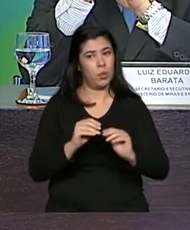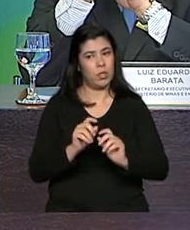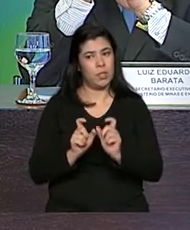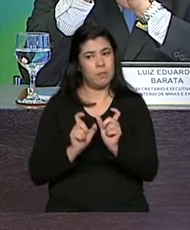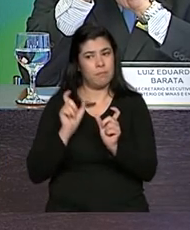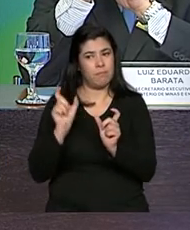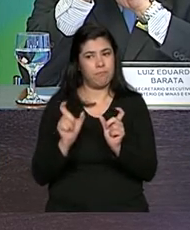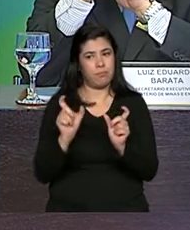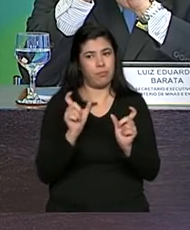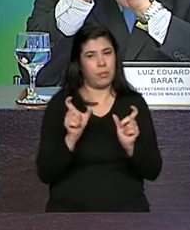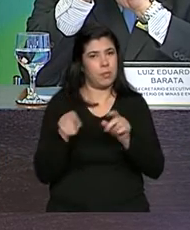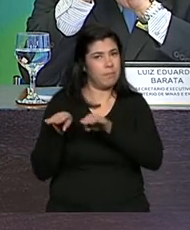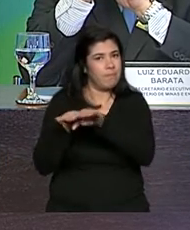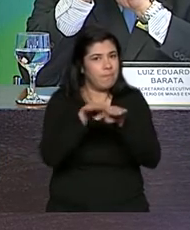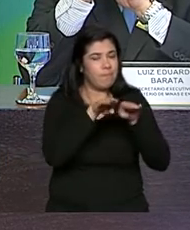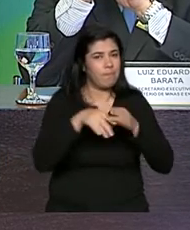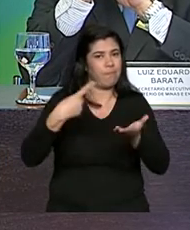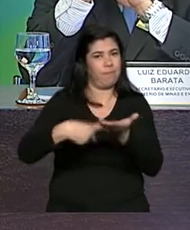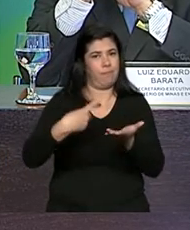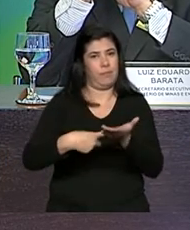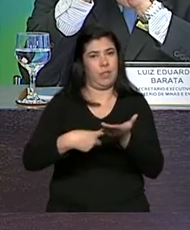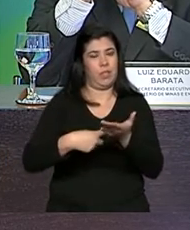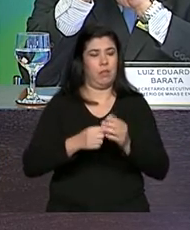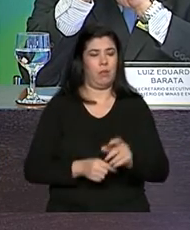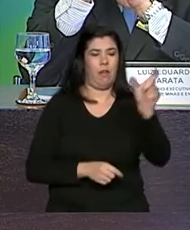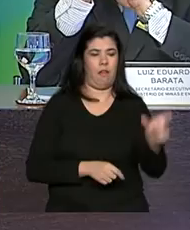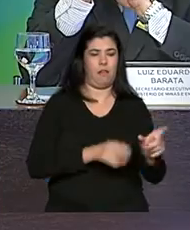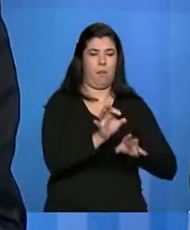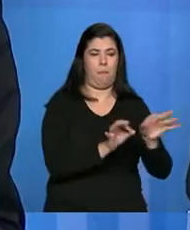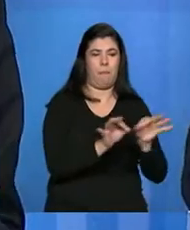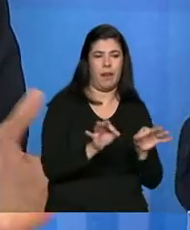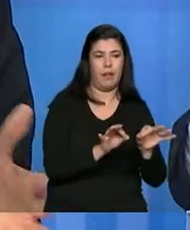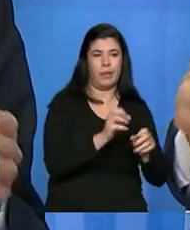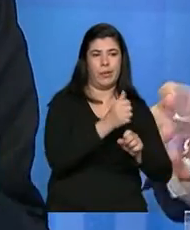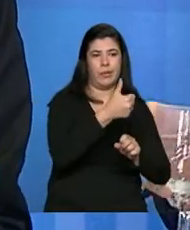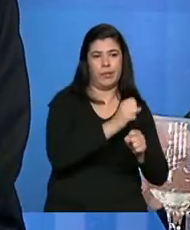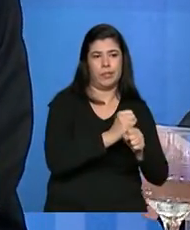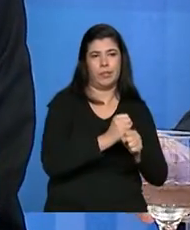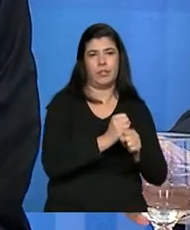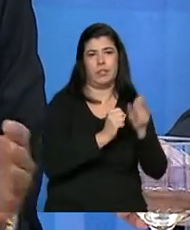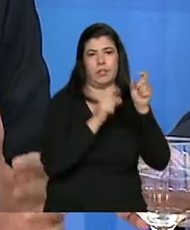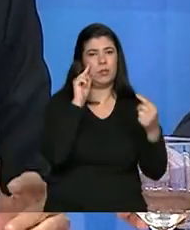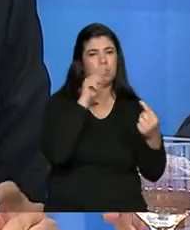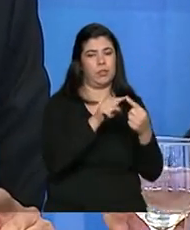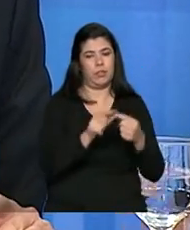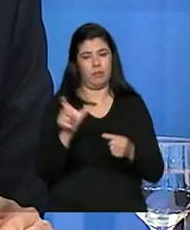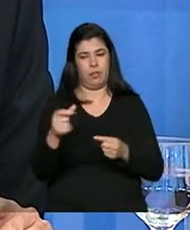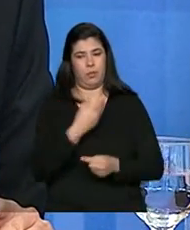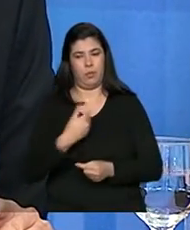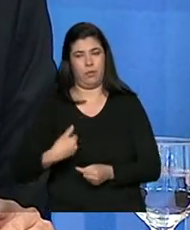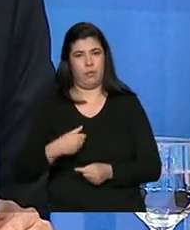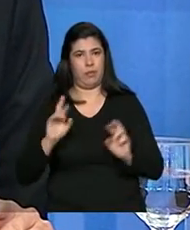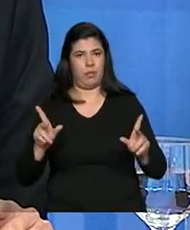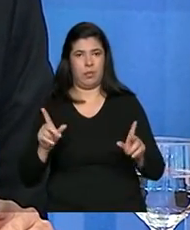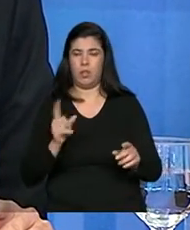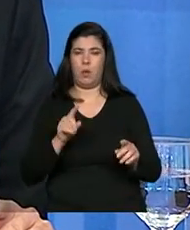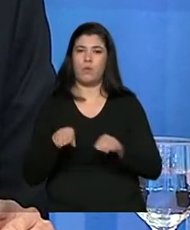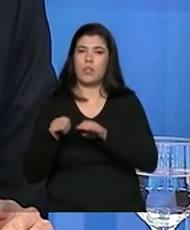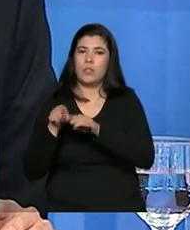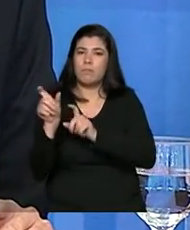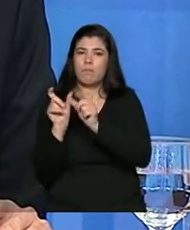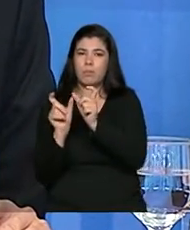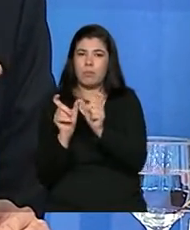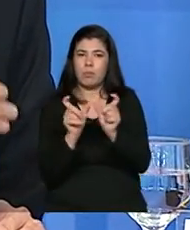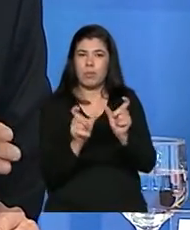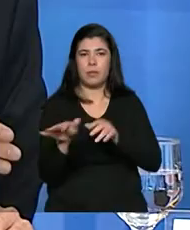lista é ter um plano nacional que diz uma coisa o plano de investimento que dissesse outra né agora é só para dizer que tem novidades